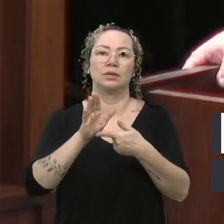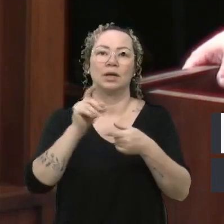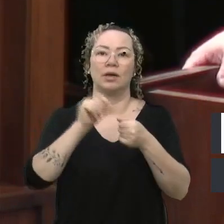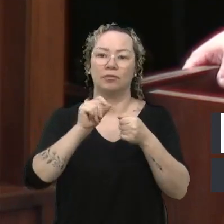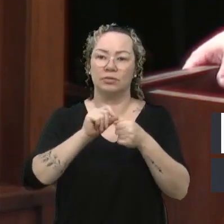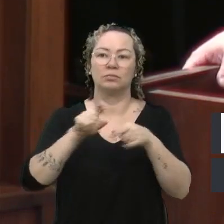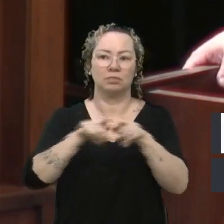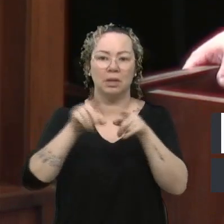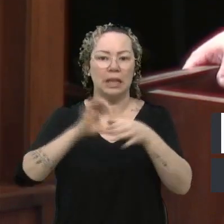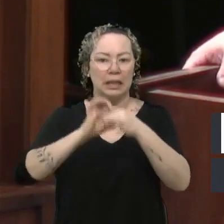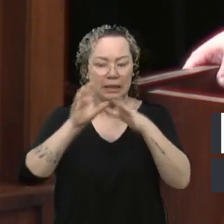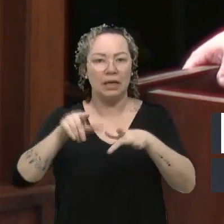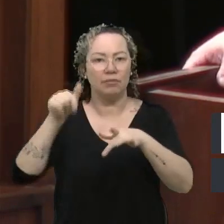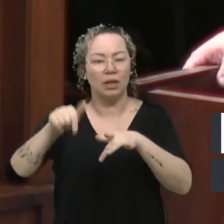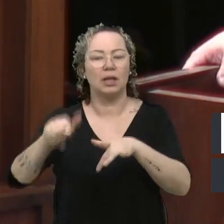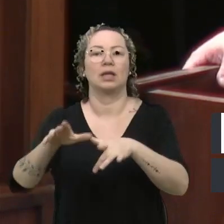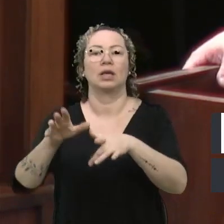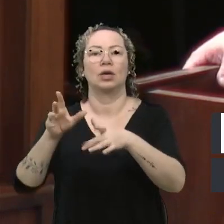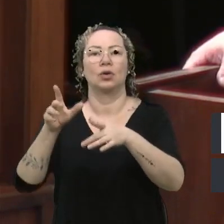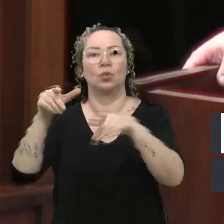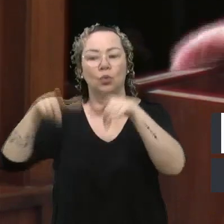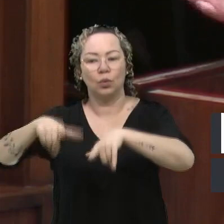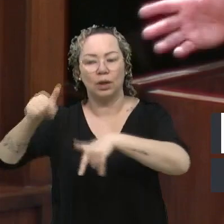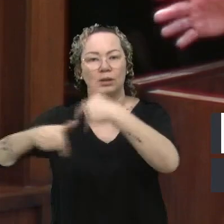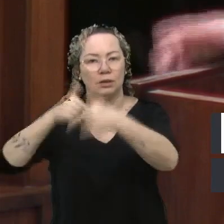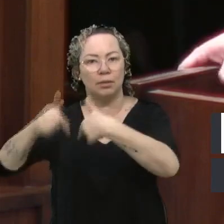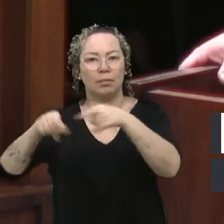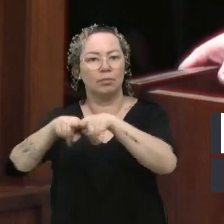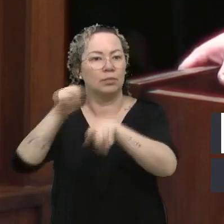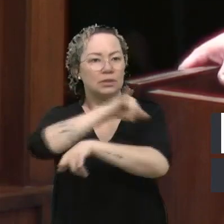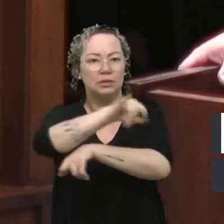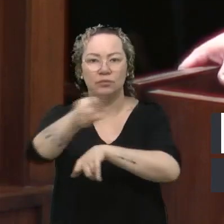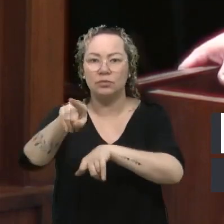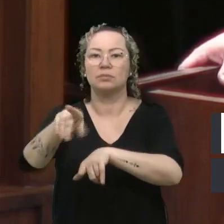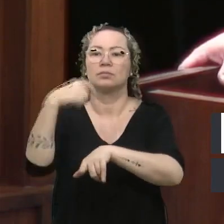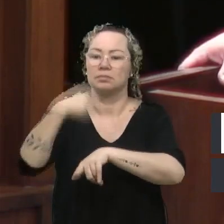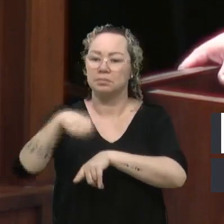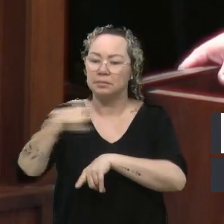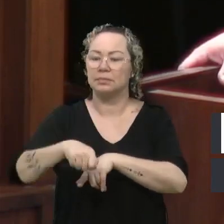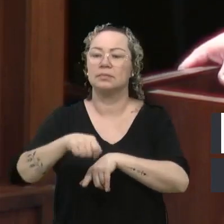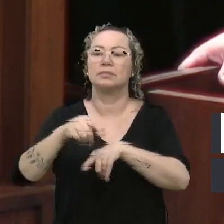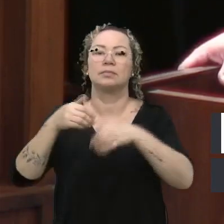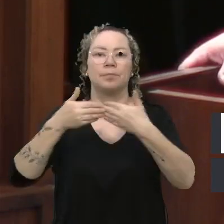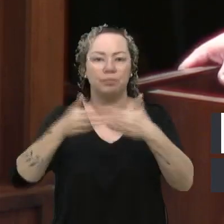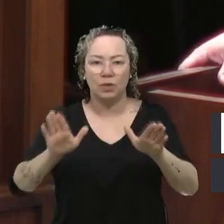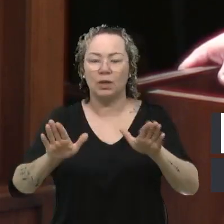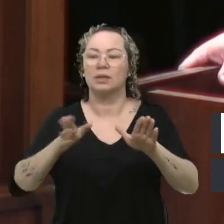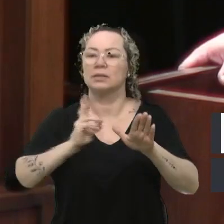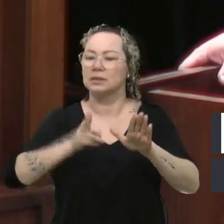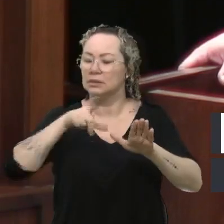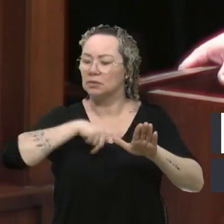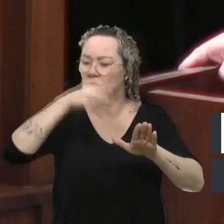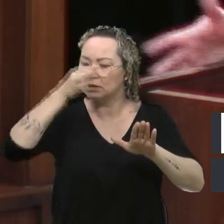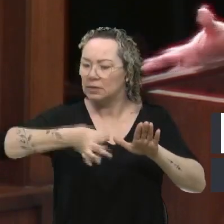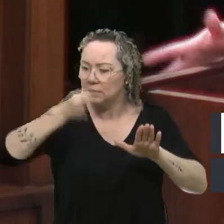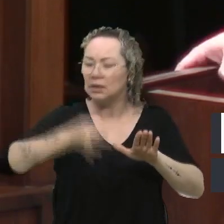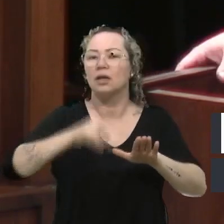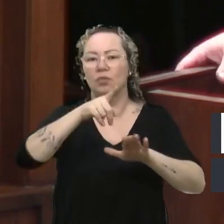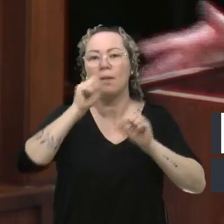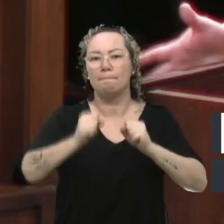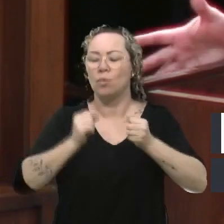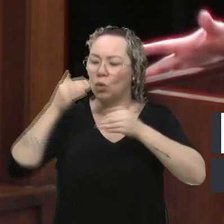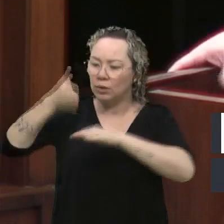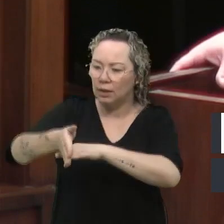deputada Silvana, à disposição de vocês, para o que vocês precisarem. As portas, com certeza, eu tenho certeza disso, estão abertas.